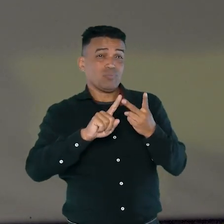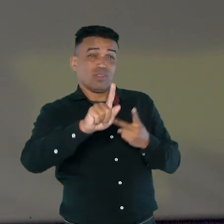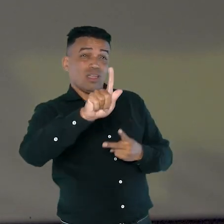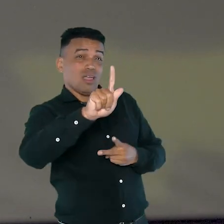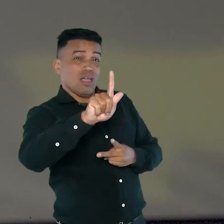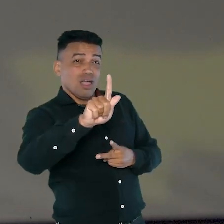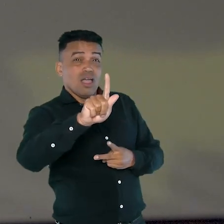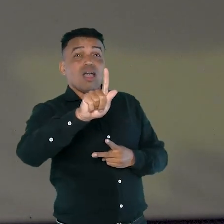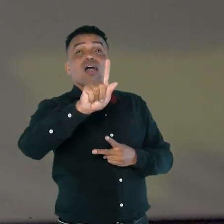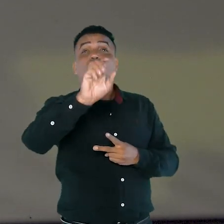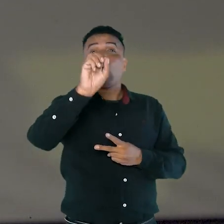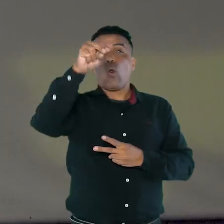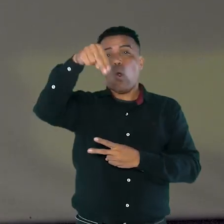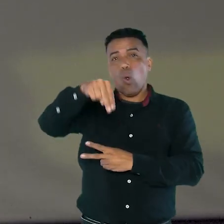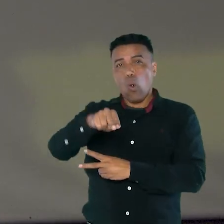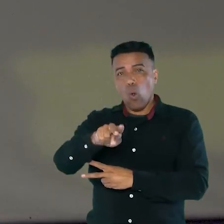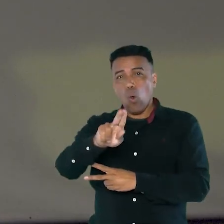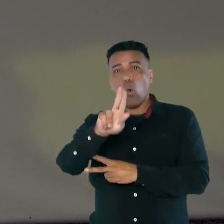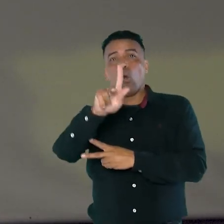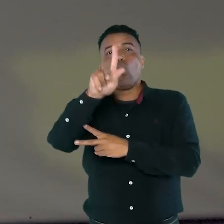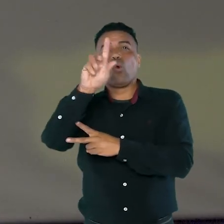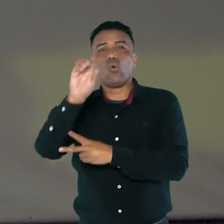Congo,